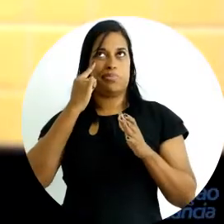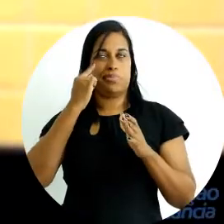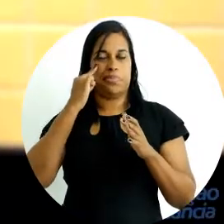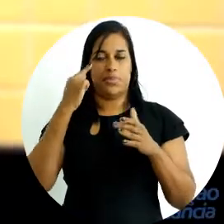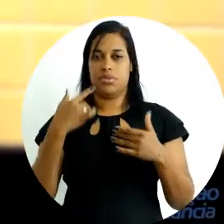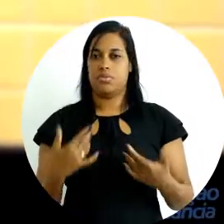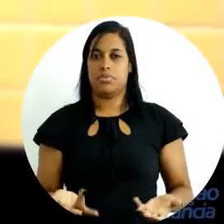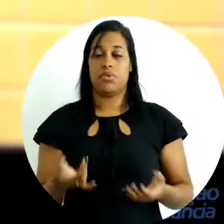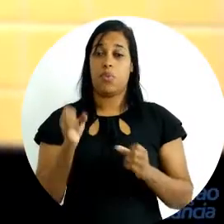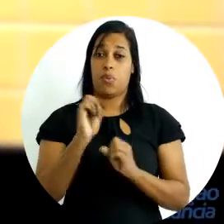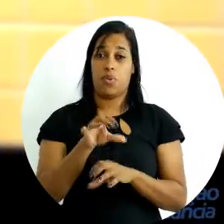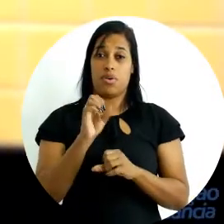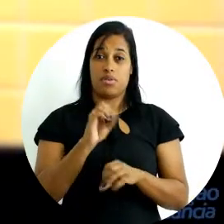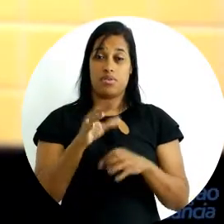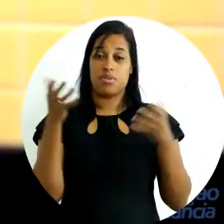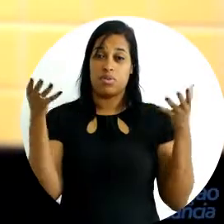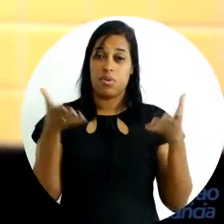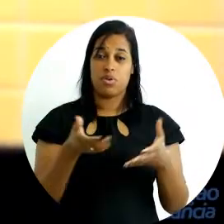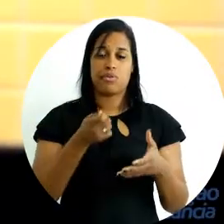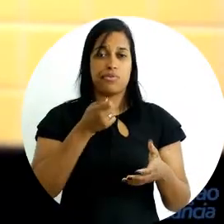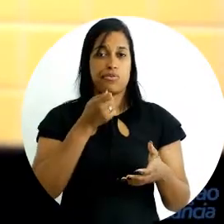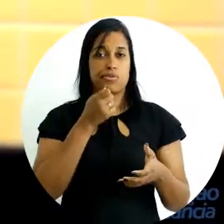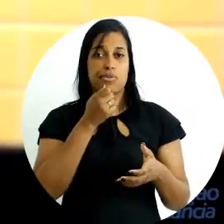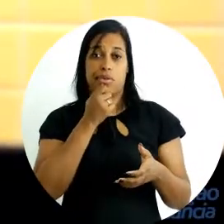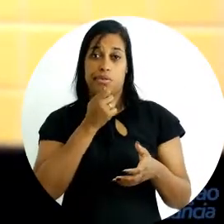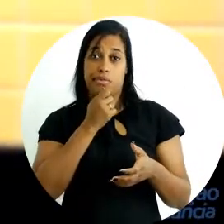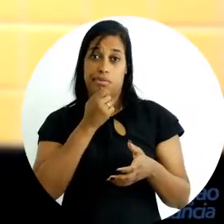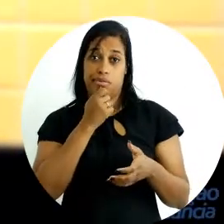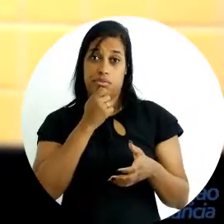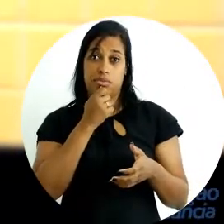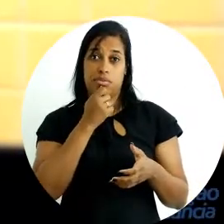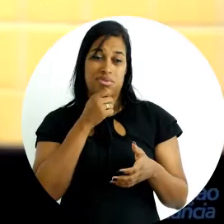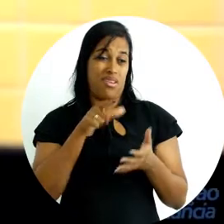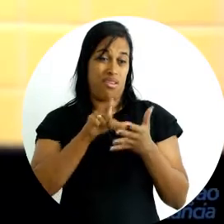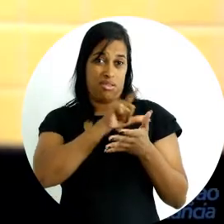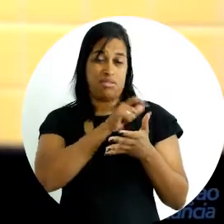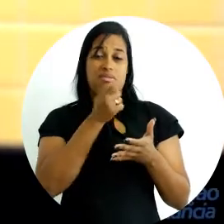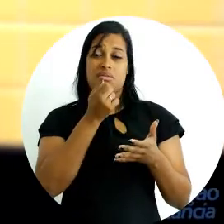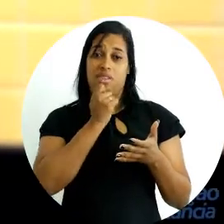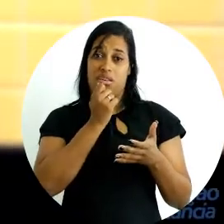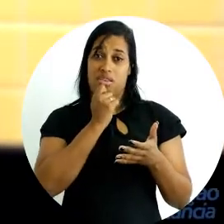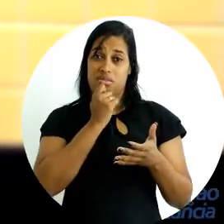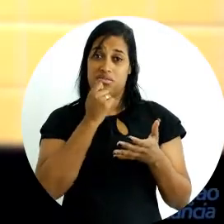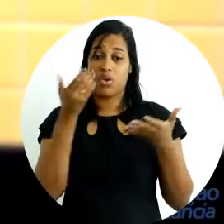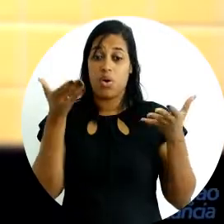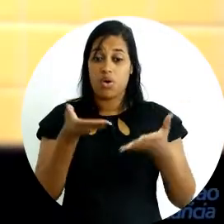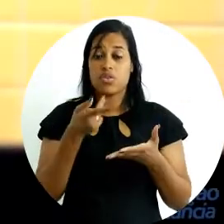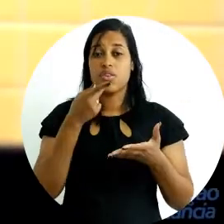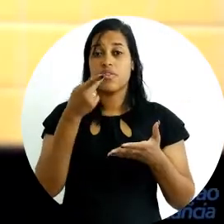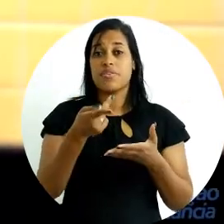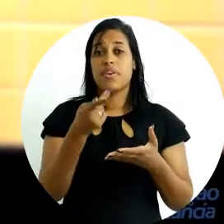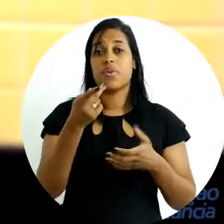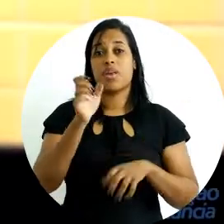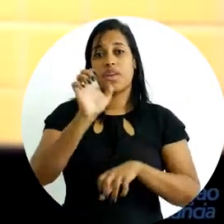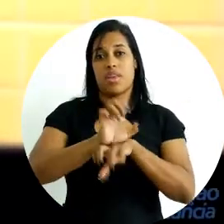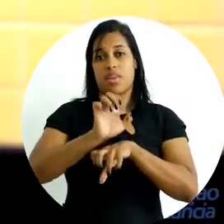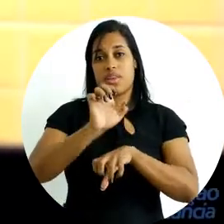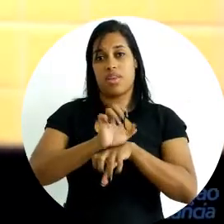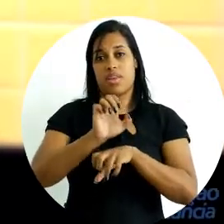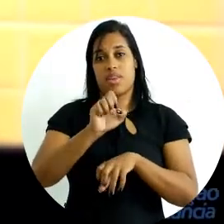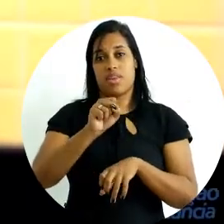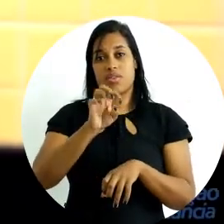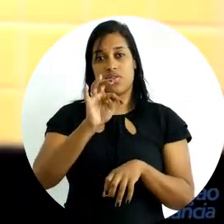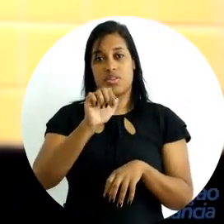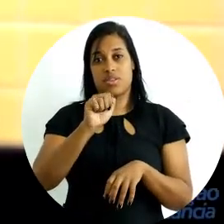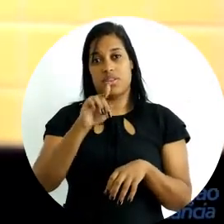foi colocada em último. O ensino estava nas mãos das províncias, o que hoje nós chamamos de